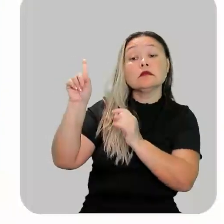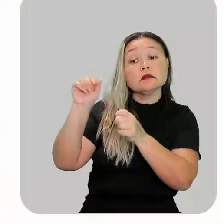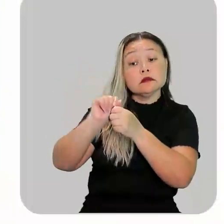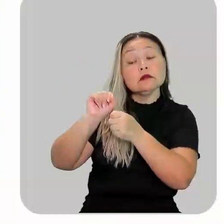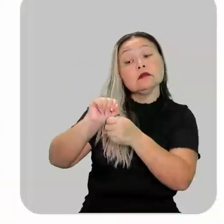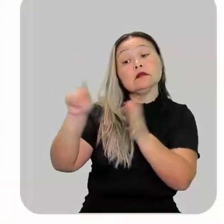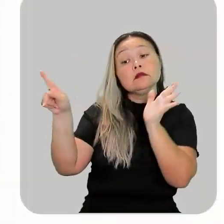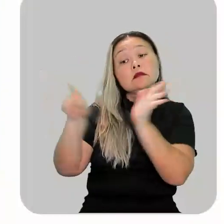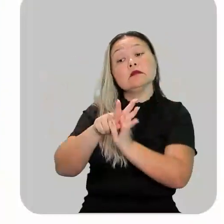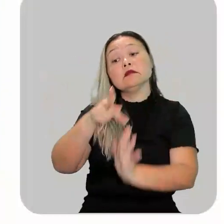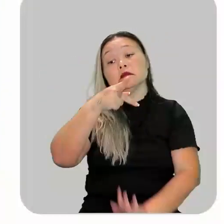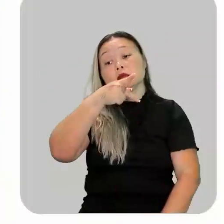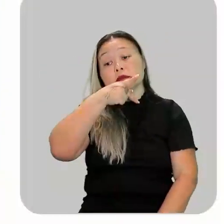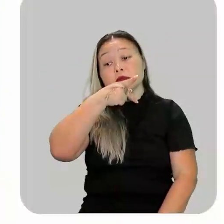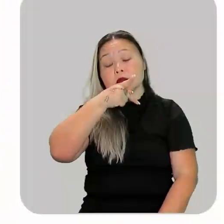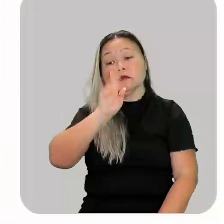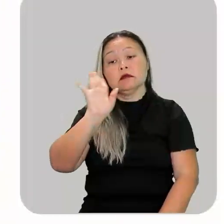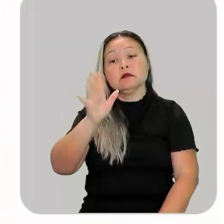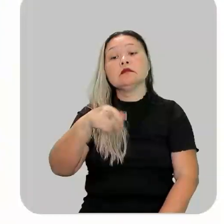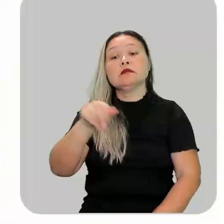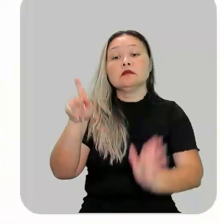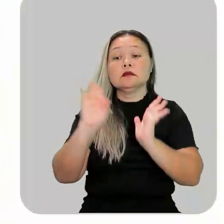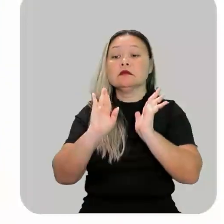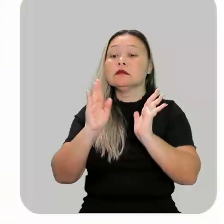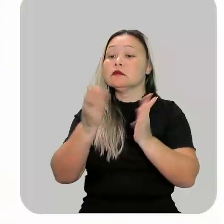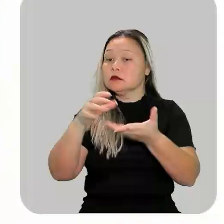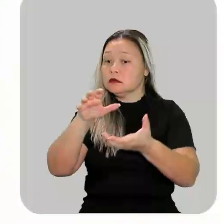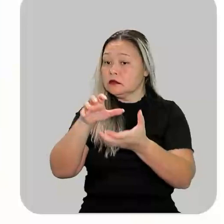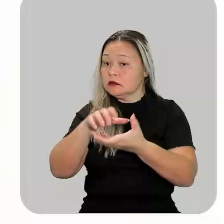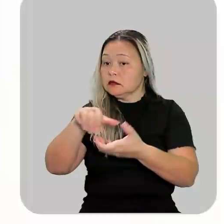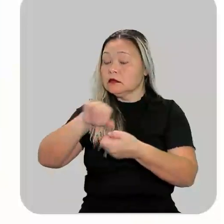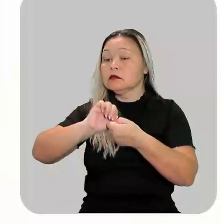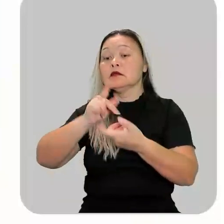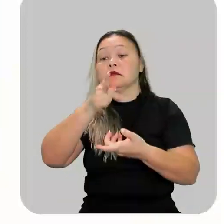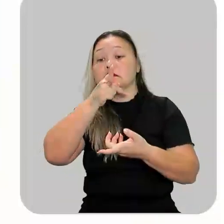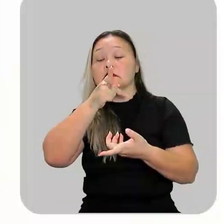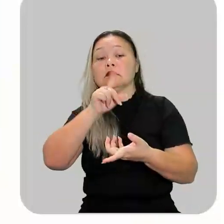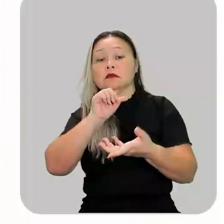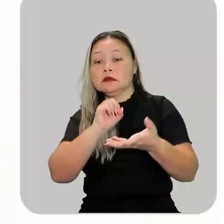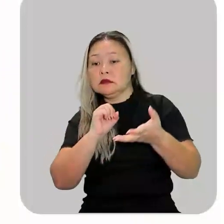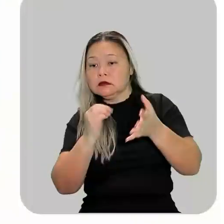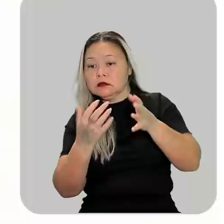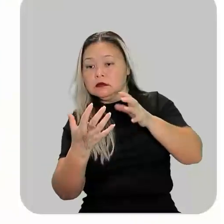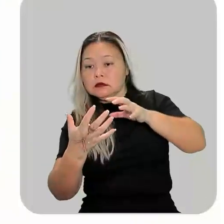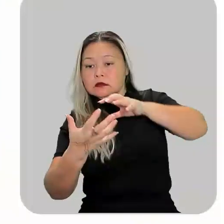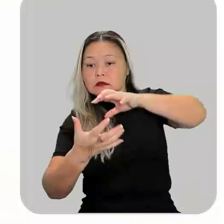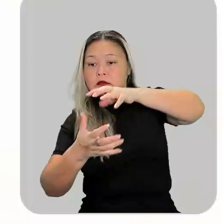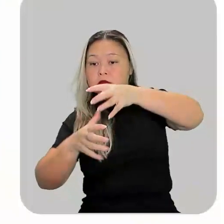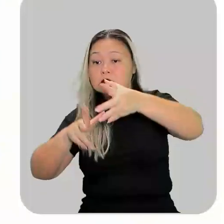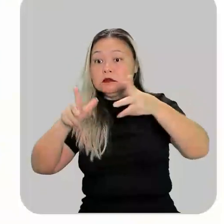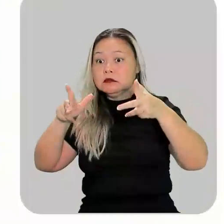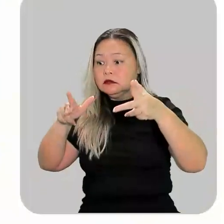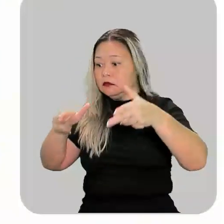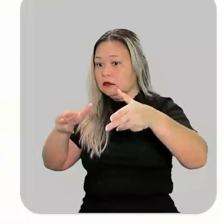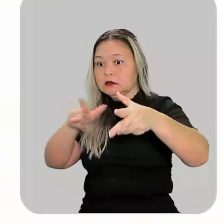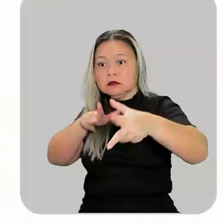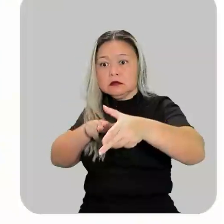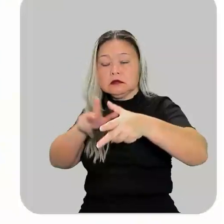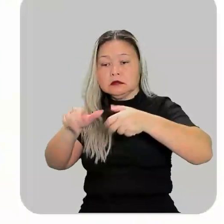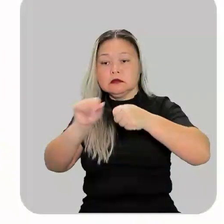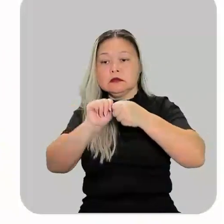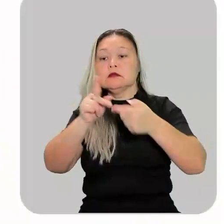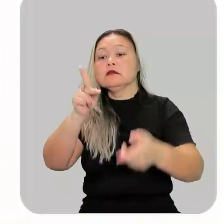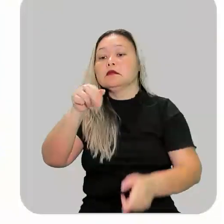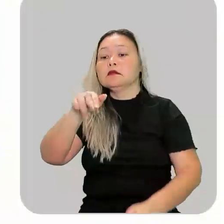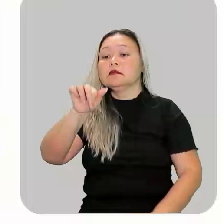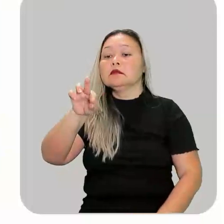de Platão, né? São 5 sólidos considerados sólidos de Platão, porque tem todas as faces iguais. É por isso que são todos